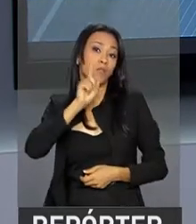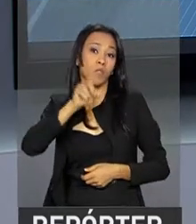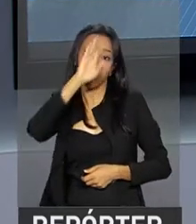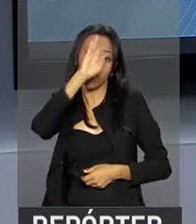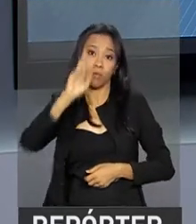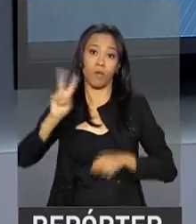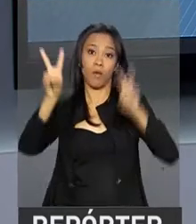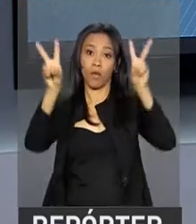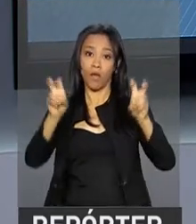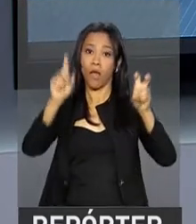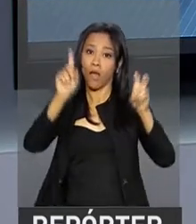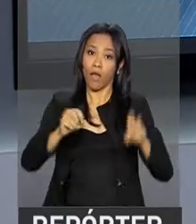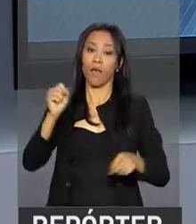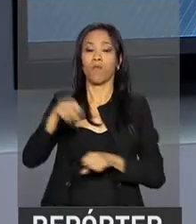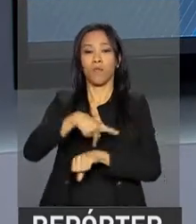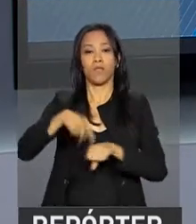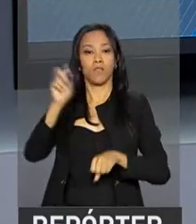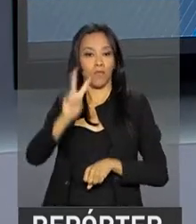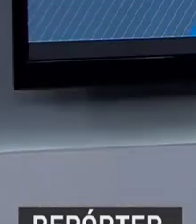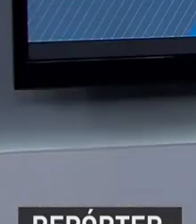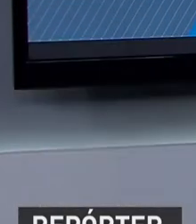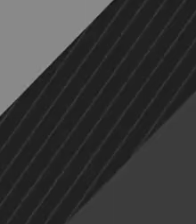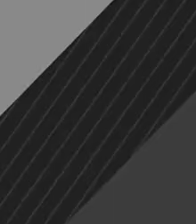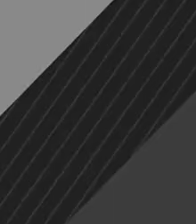principal foi a venezuela